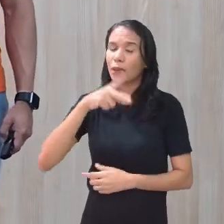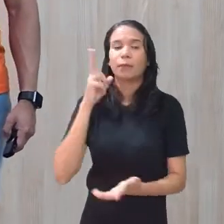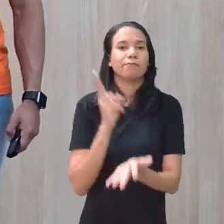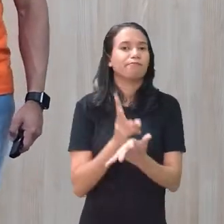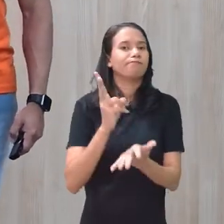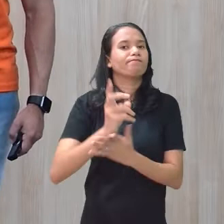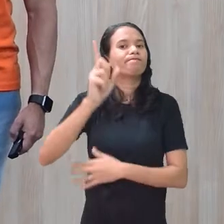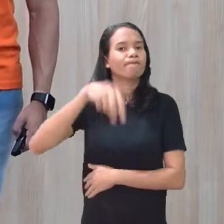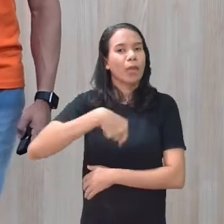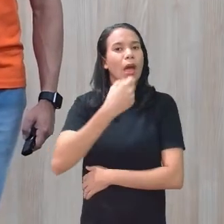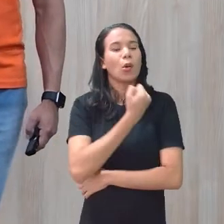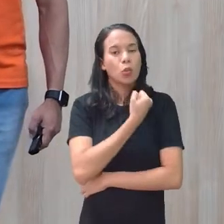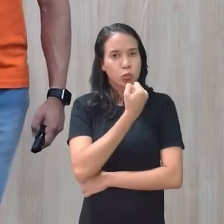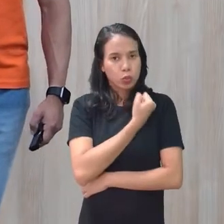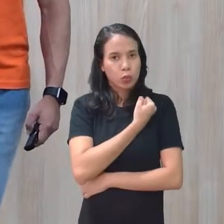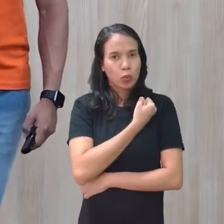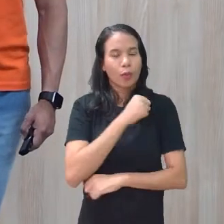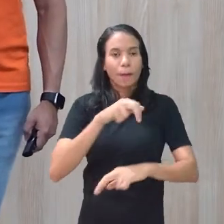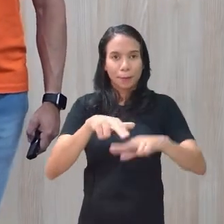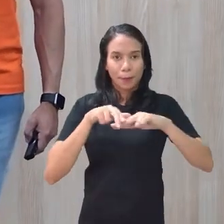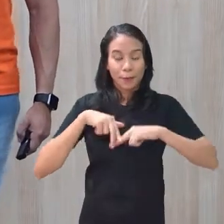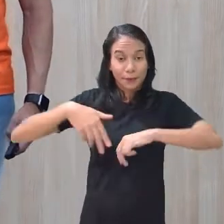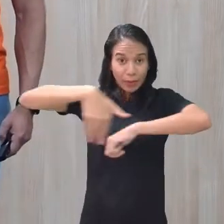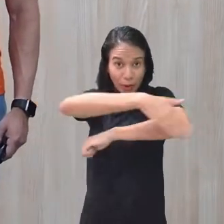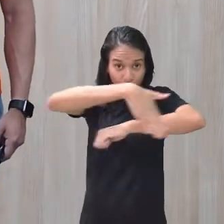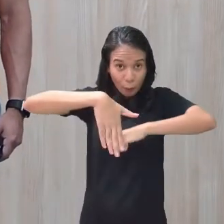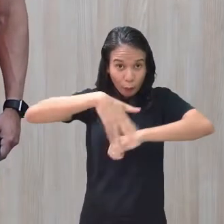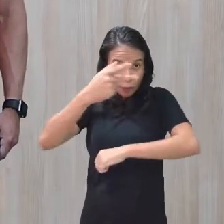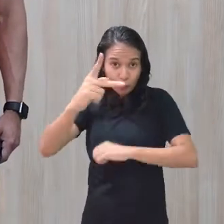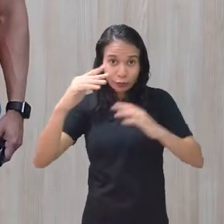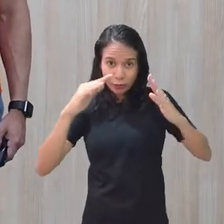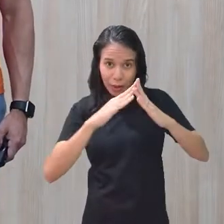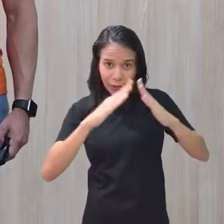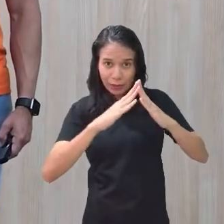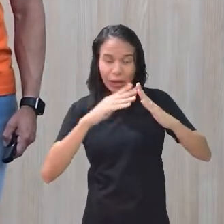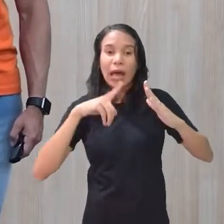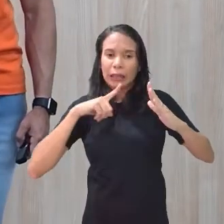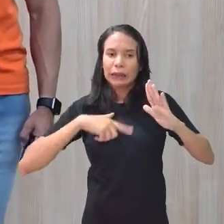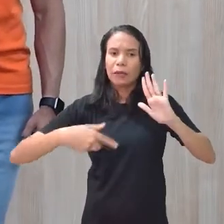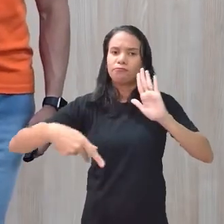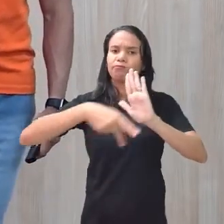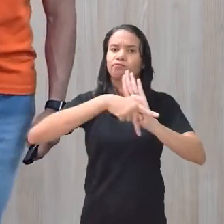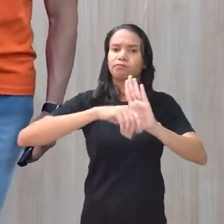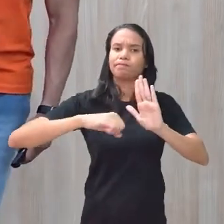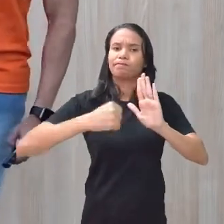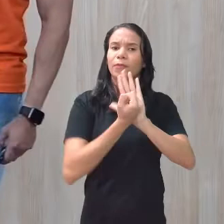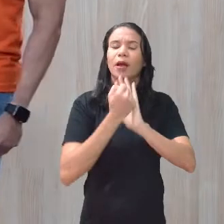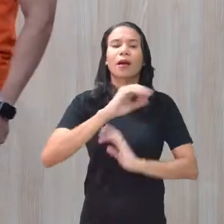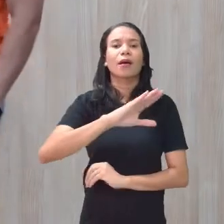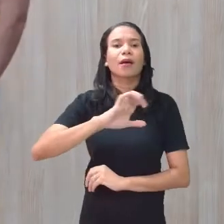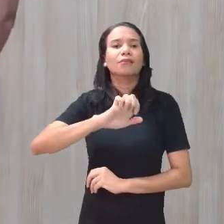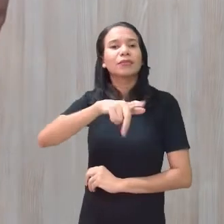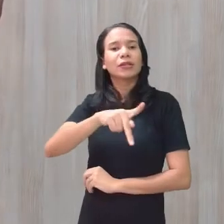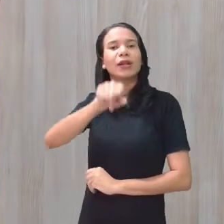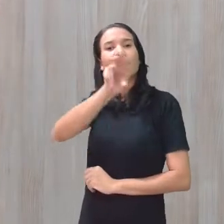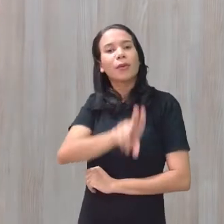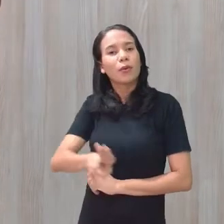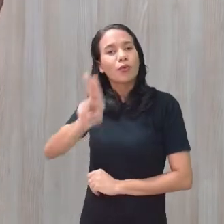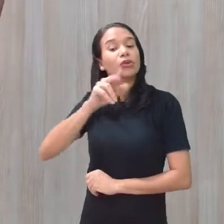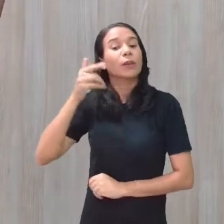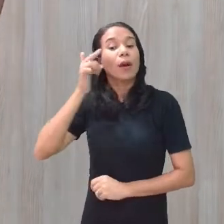numeração. Então, a rua que você mora tem um CEP de identificação, tá? Que isso é utilizado